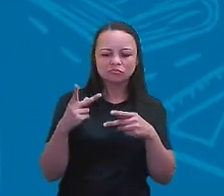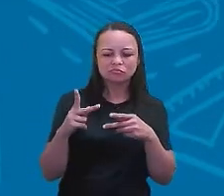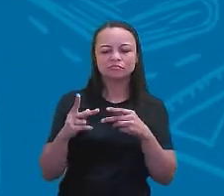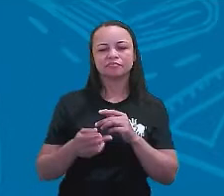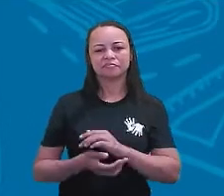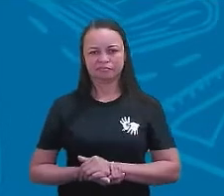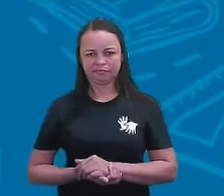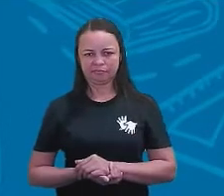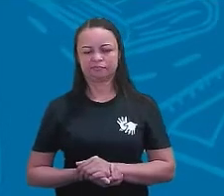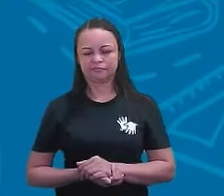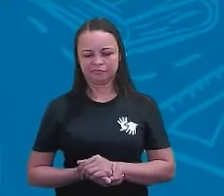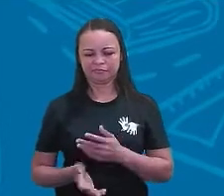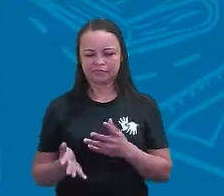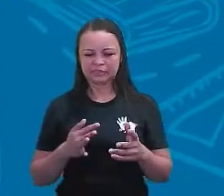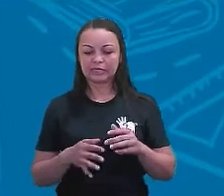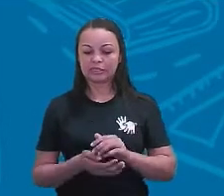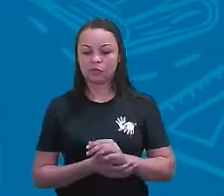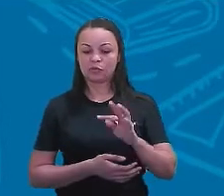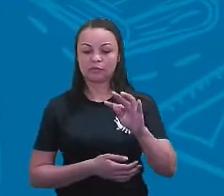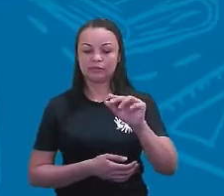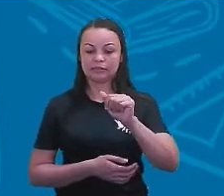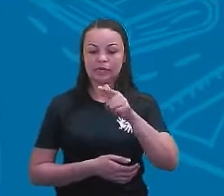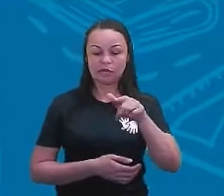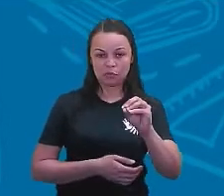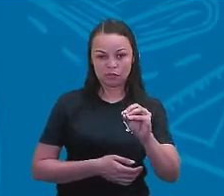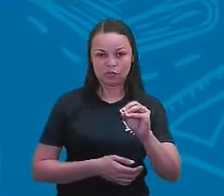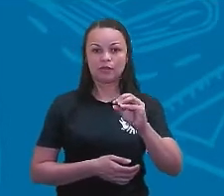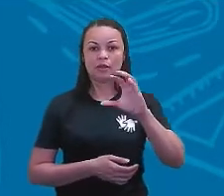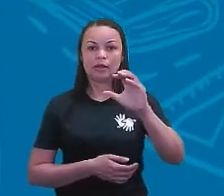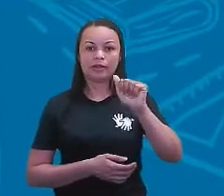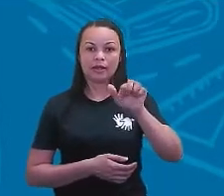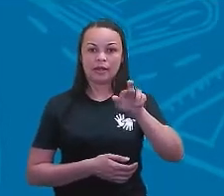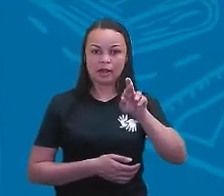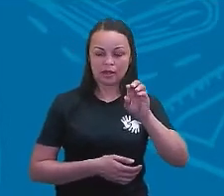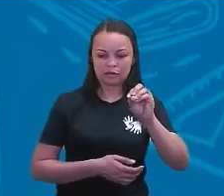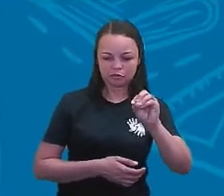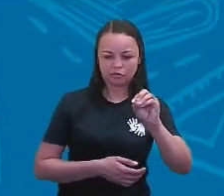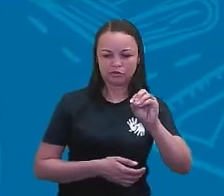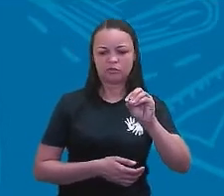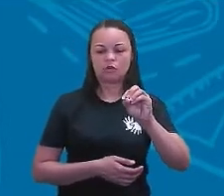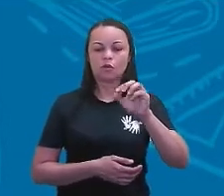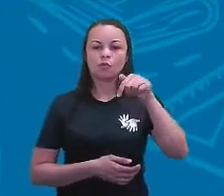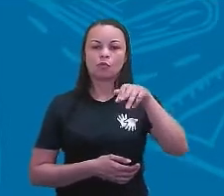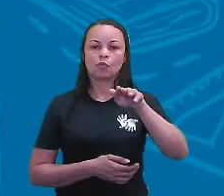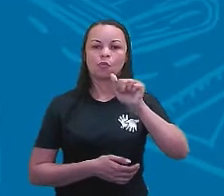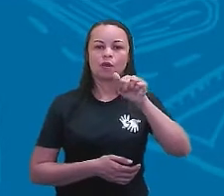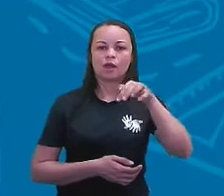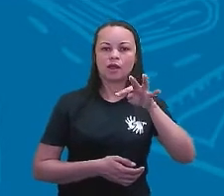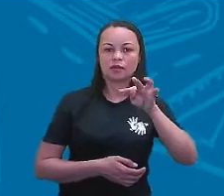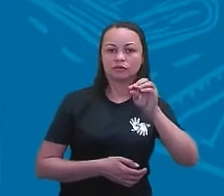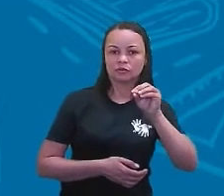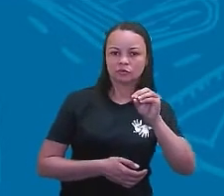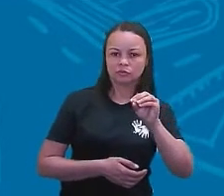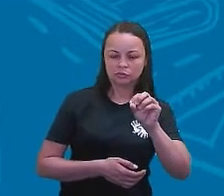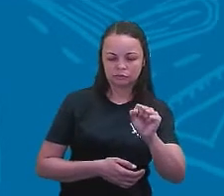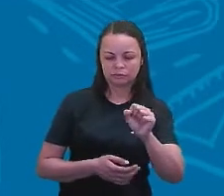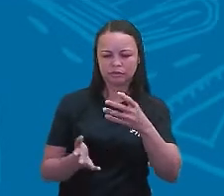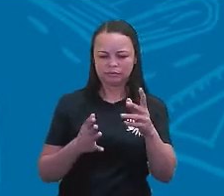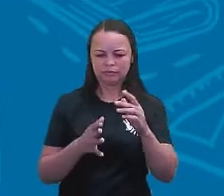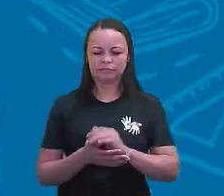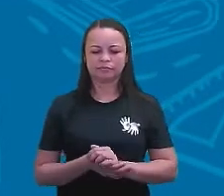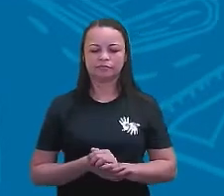as expensive as quer dizer tão caros quanto. Facinho. Olha a